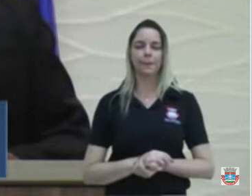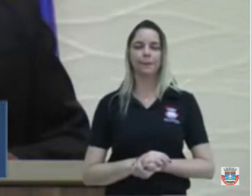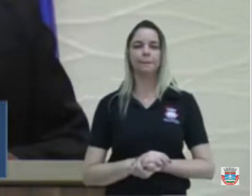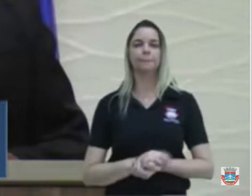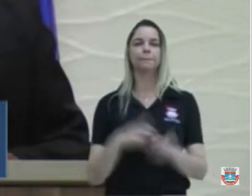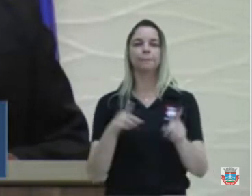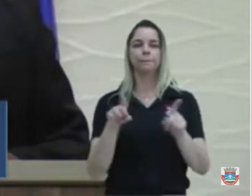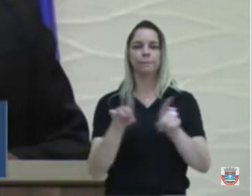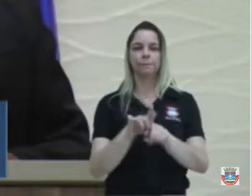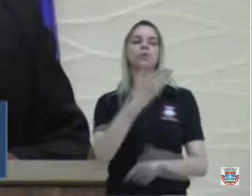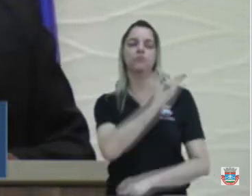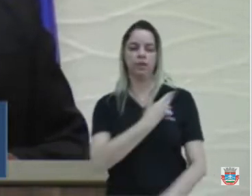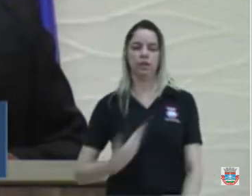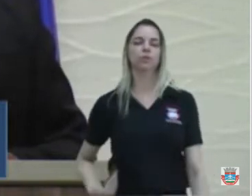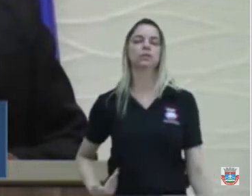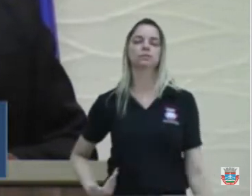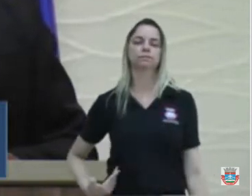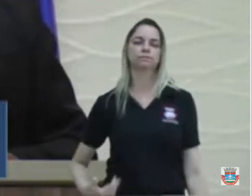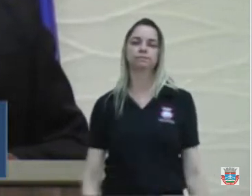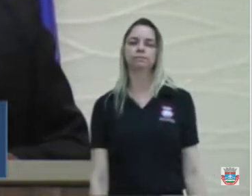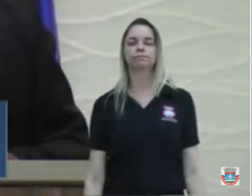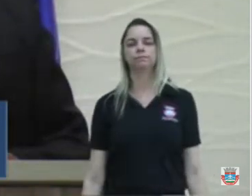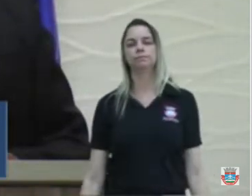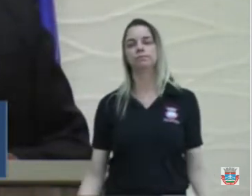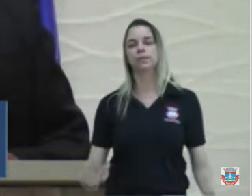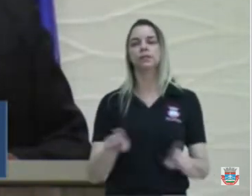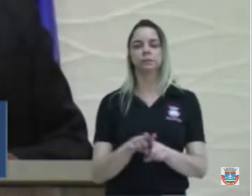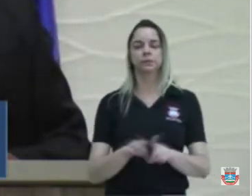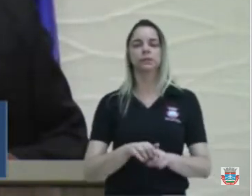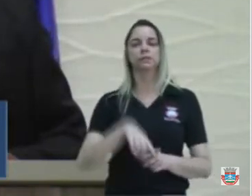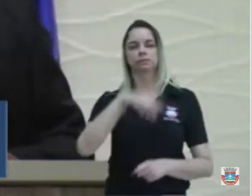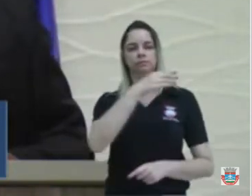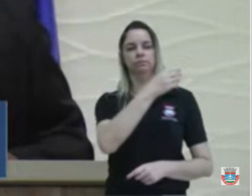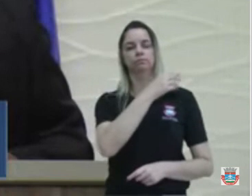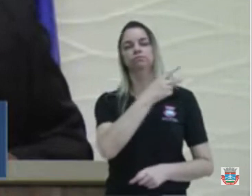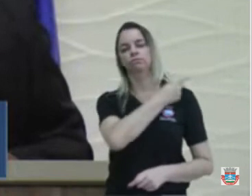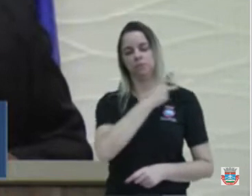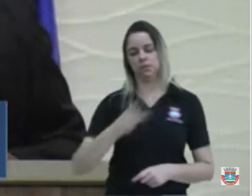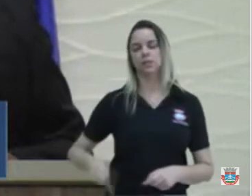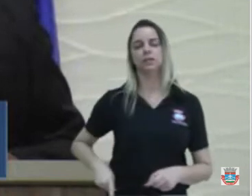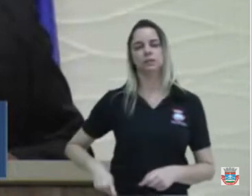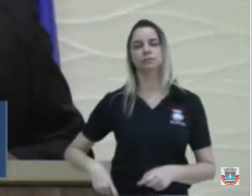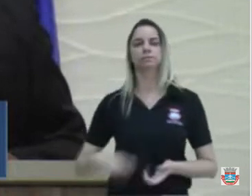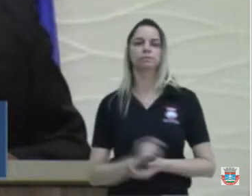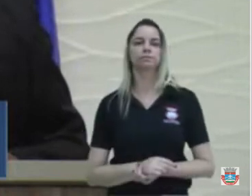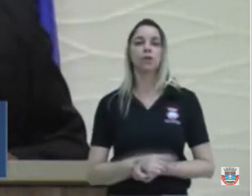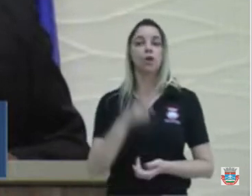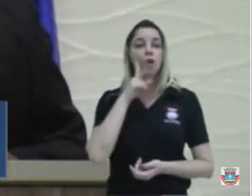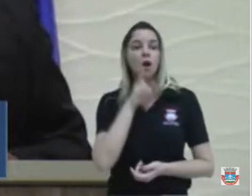para a nossa governadora, para o nosso presidente. Olhe para a saúde do